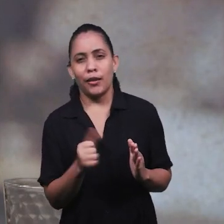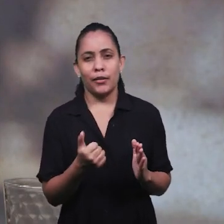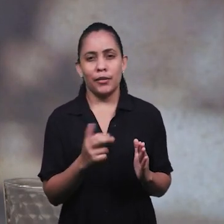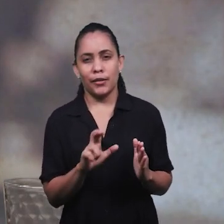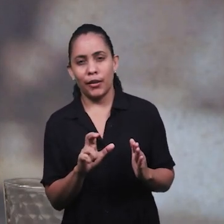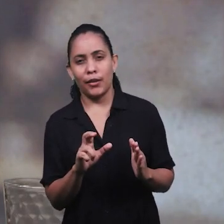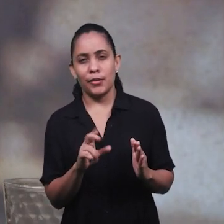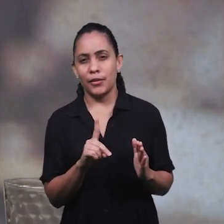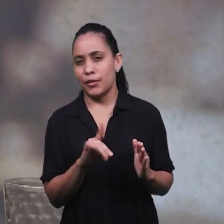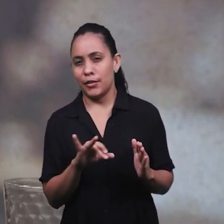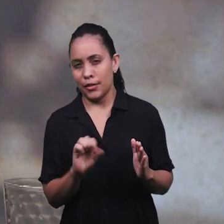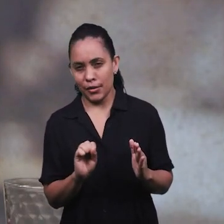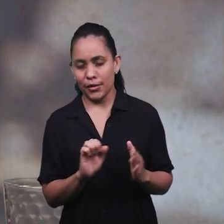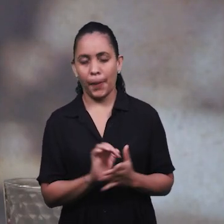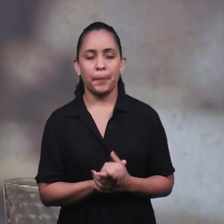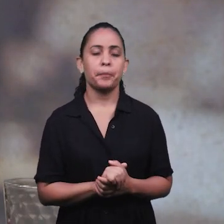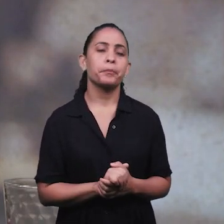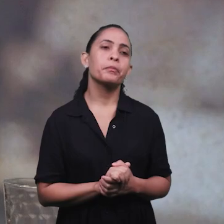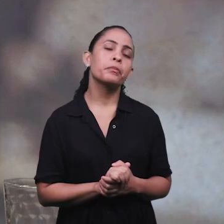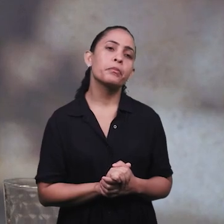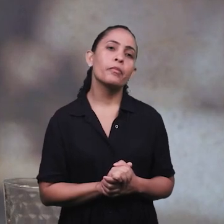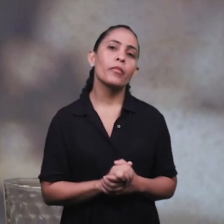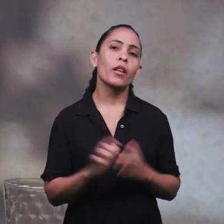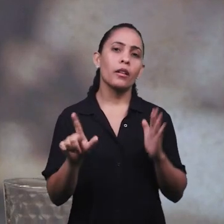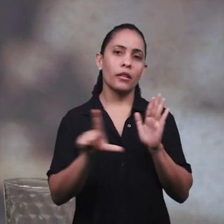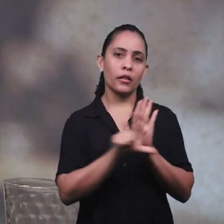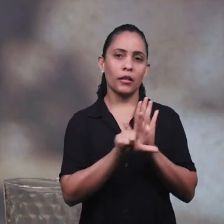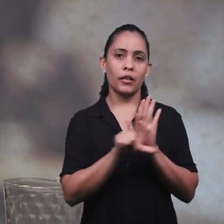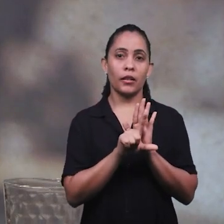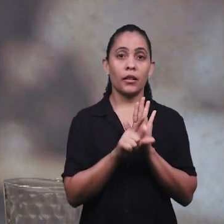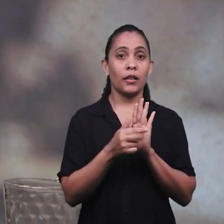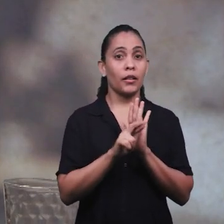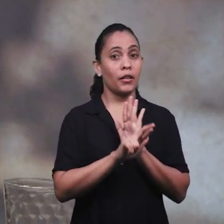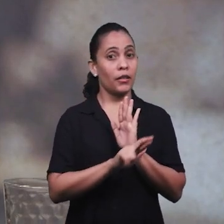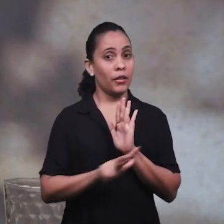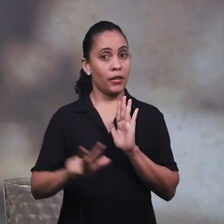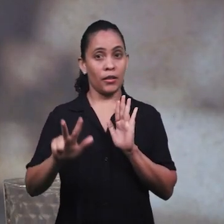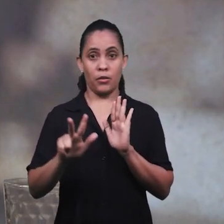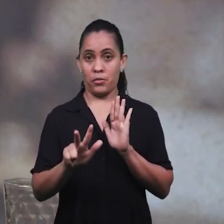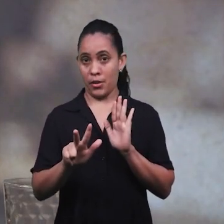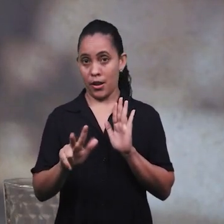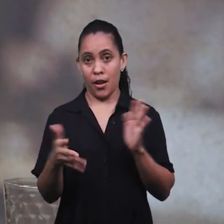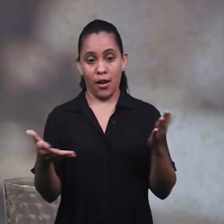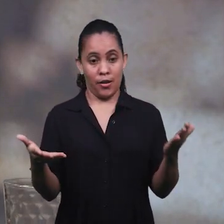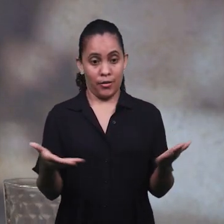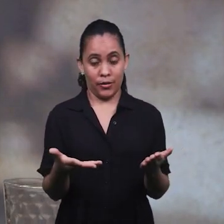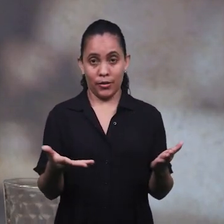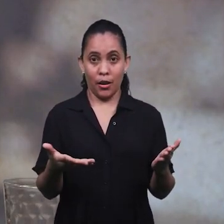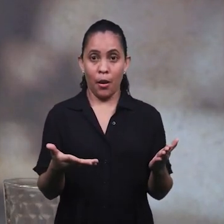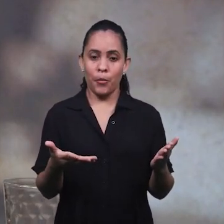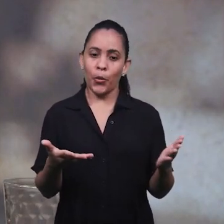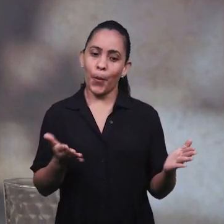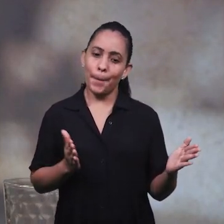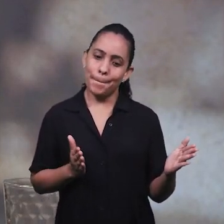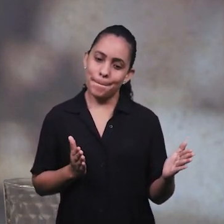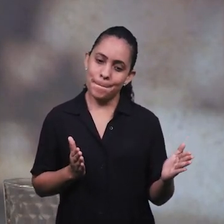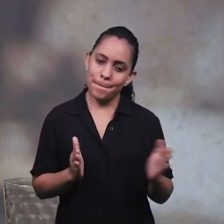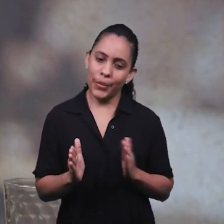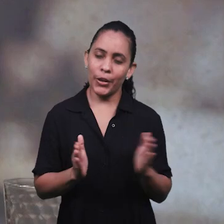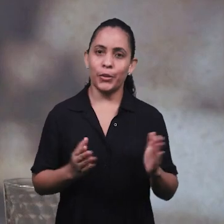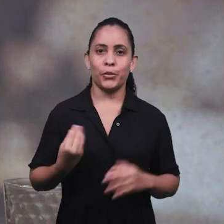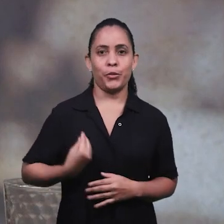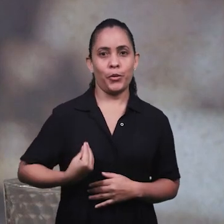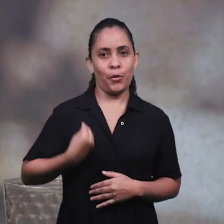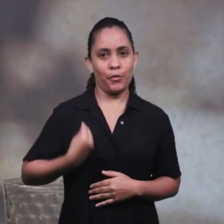gente chama. Então, a gente vê que a lei do inquilinato ela não é suficiente para disciplinar a